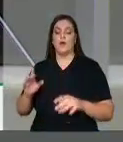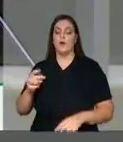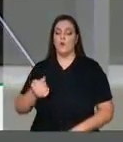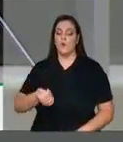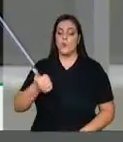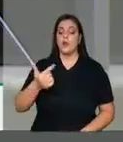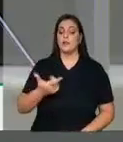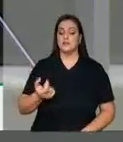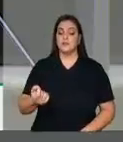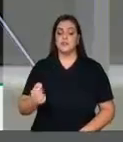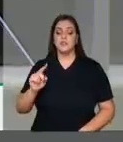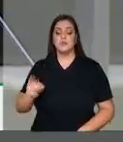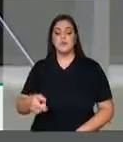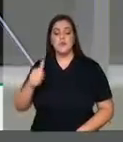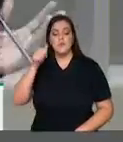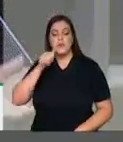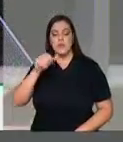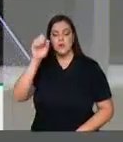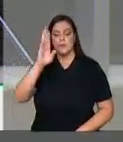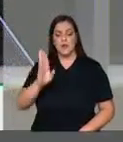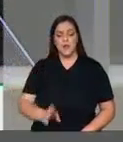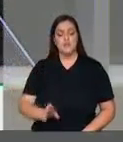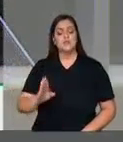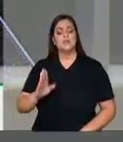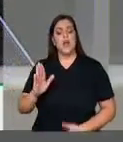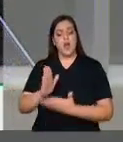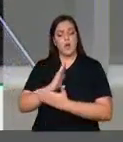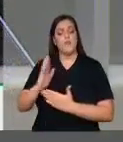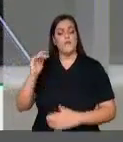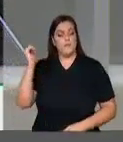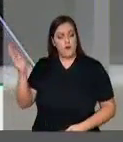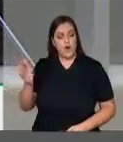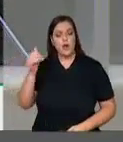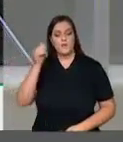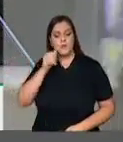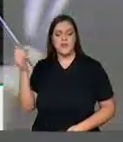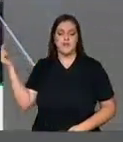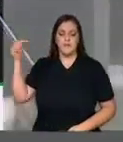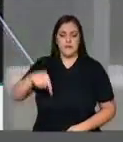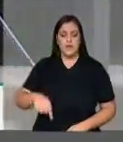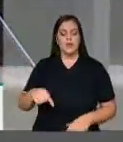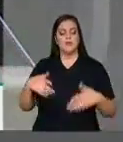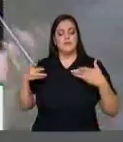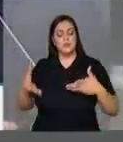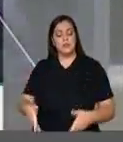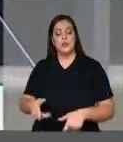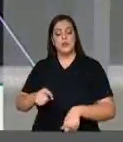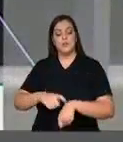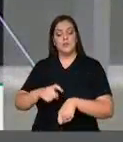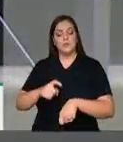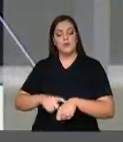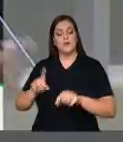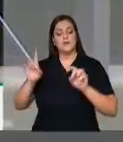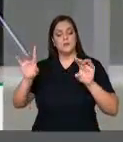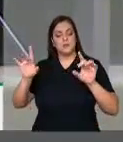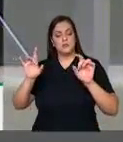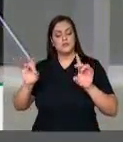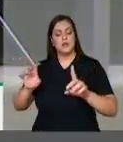mil mulheres do Brasil e fora do Brasil que ali estavam prestando seu culto,